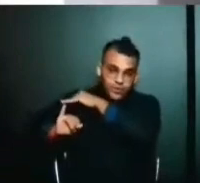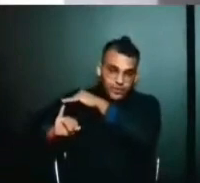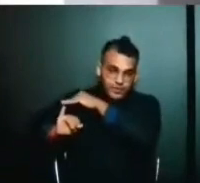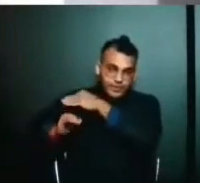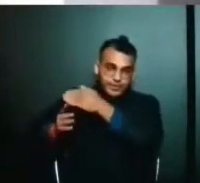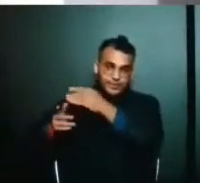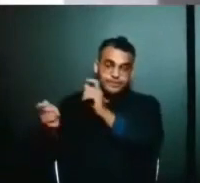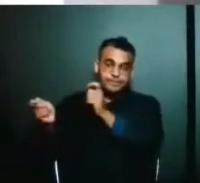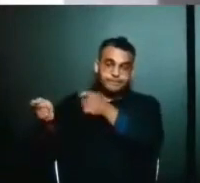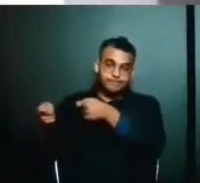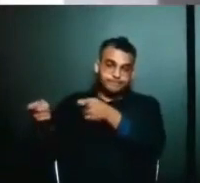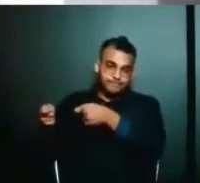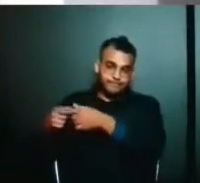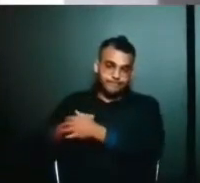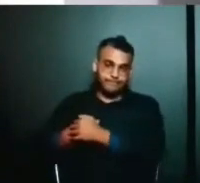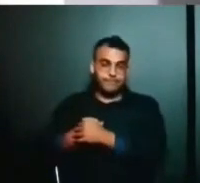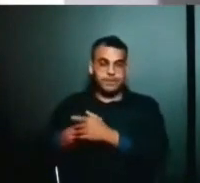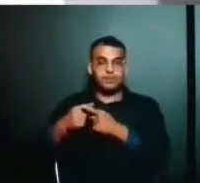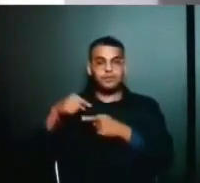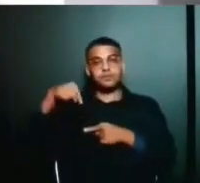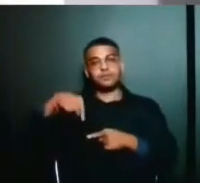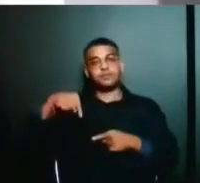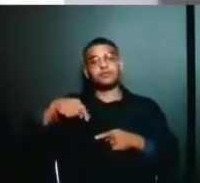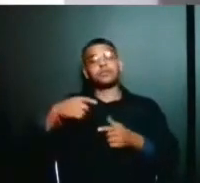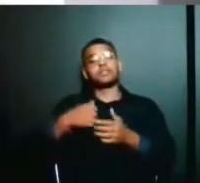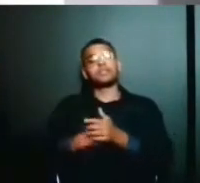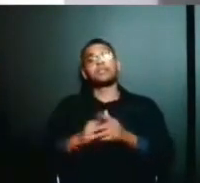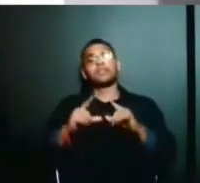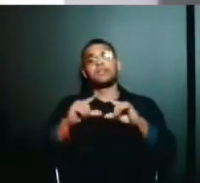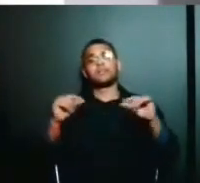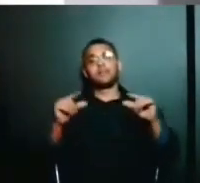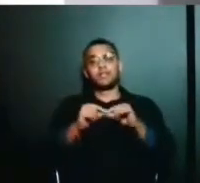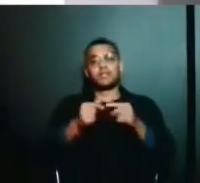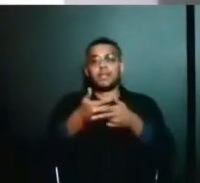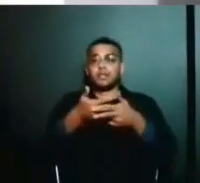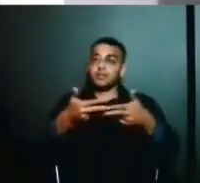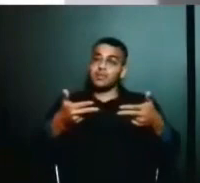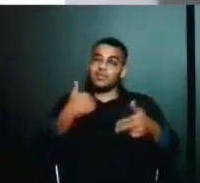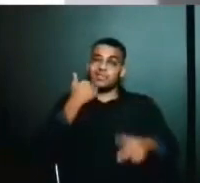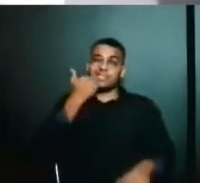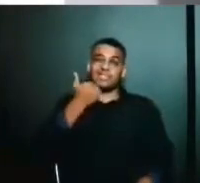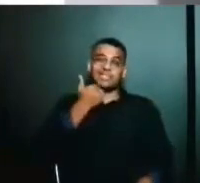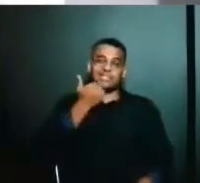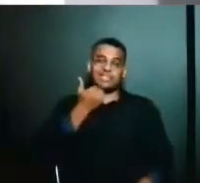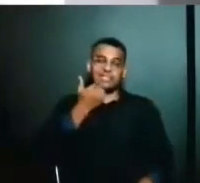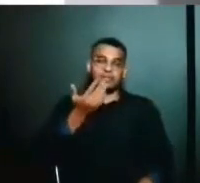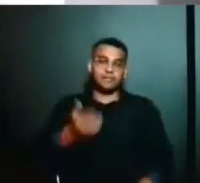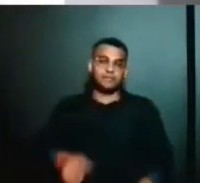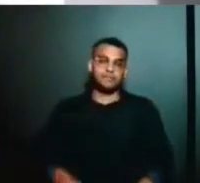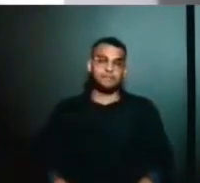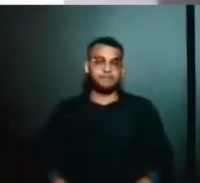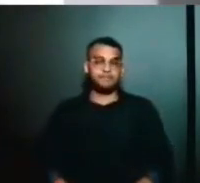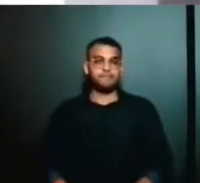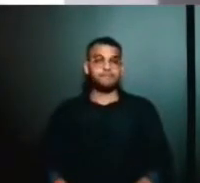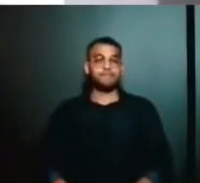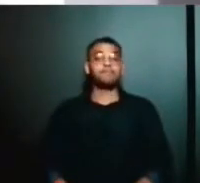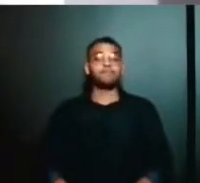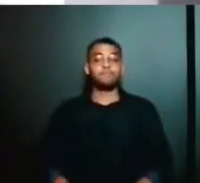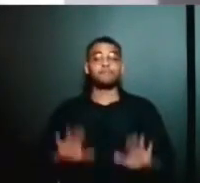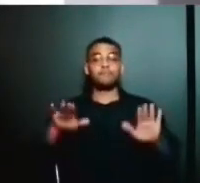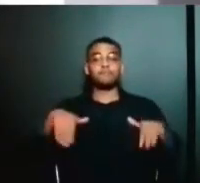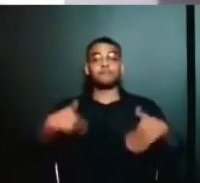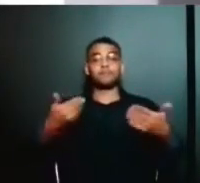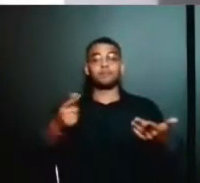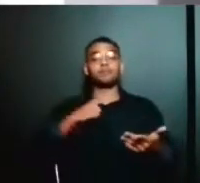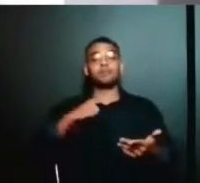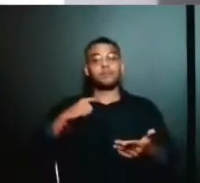Porque ultimamente aqui em Brasília tem uma que não está funcionando muito bem. E entrar com o